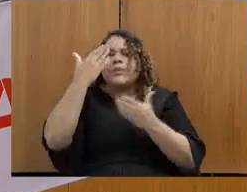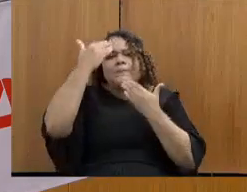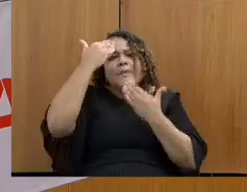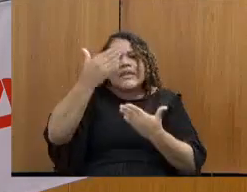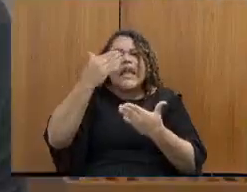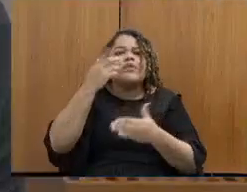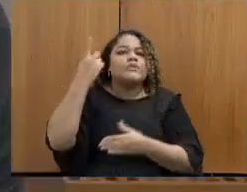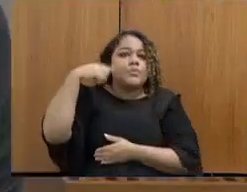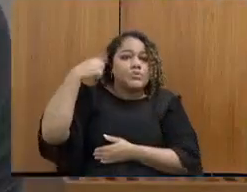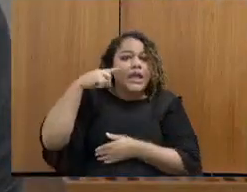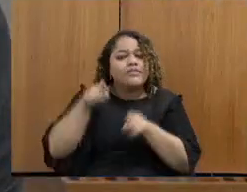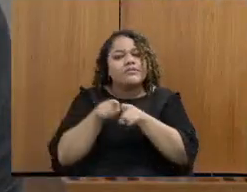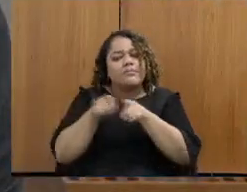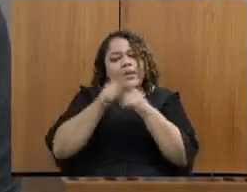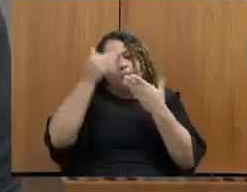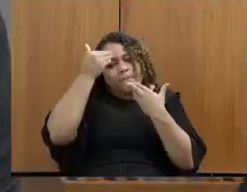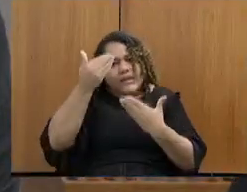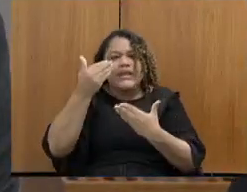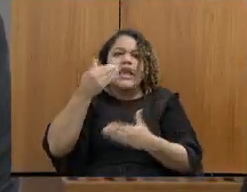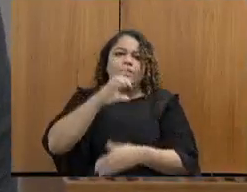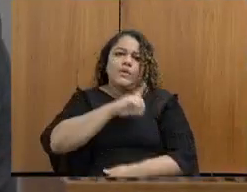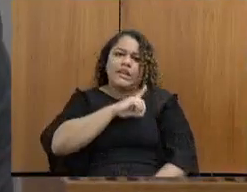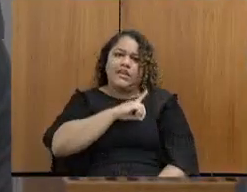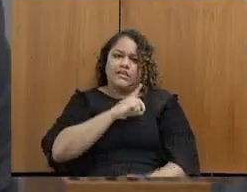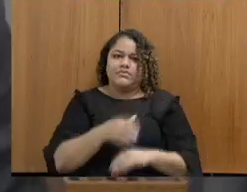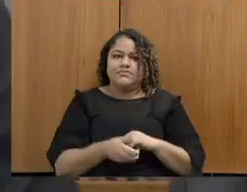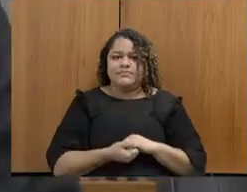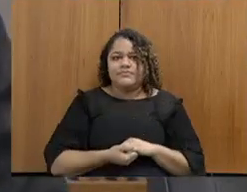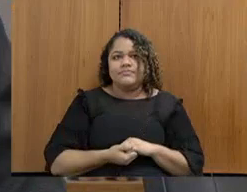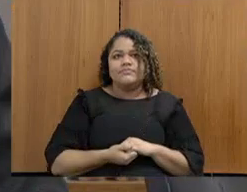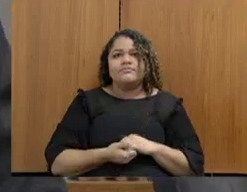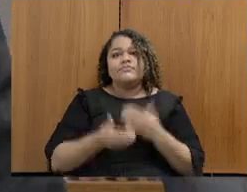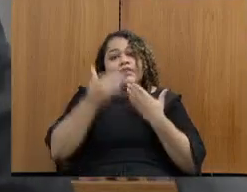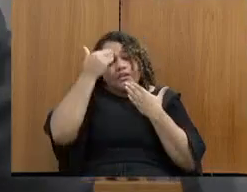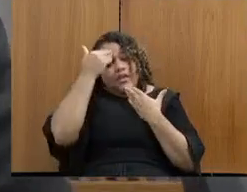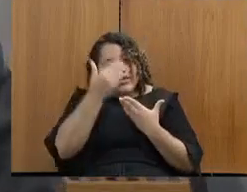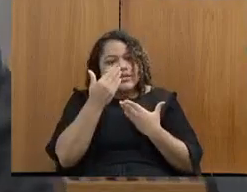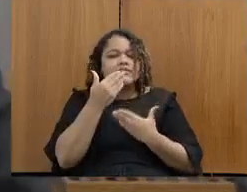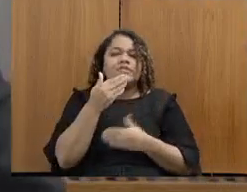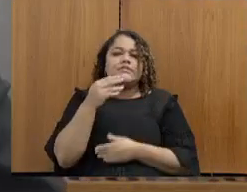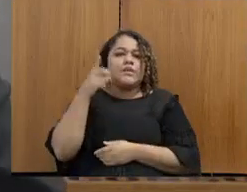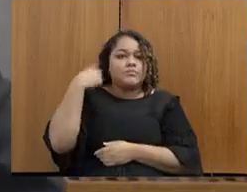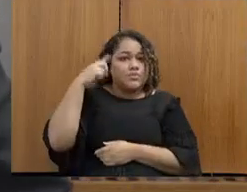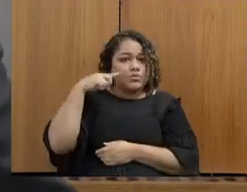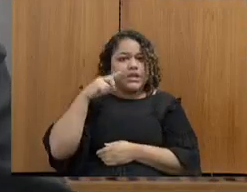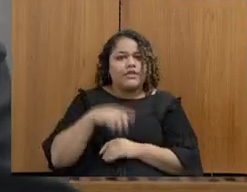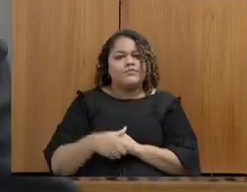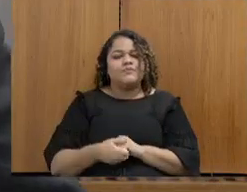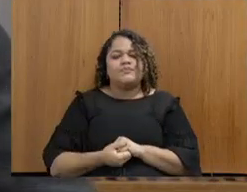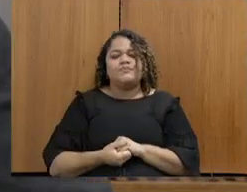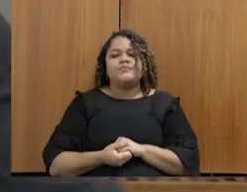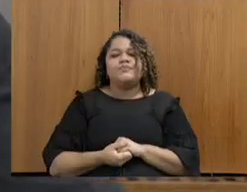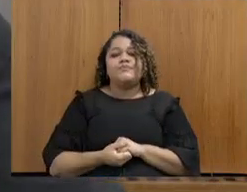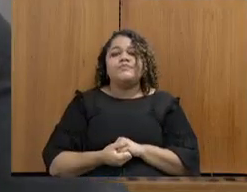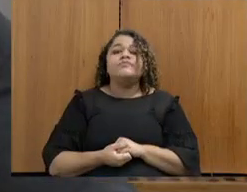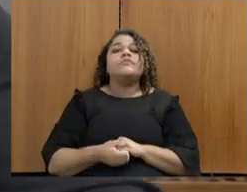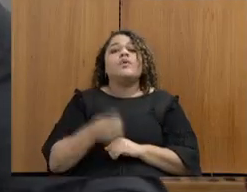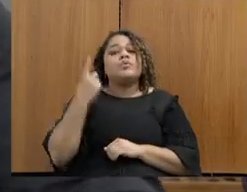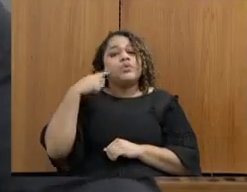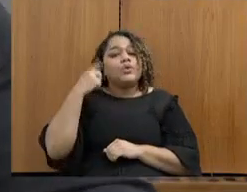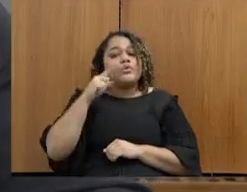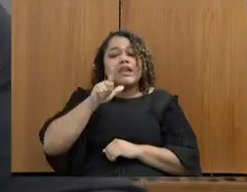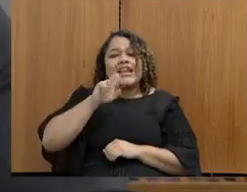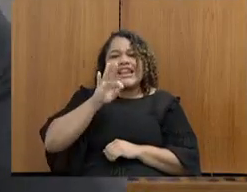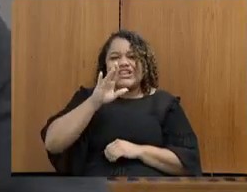agradecemos Deputado alérico Pimentel eu queria Dr Letícia Como cabe ao presidente